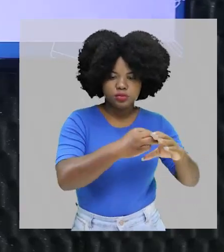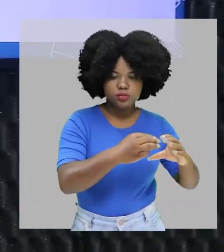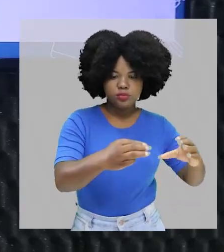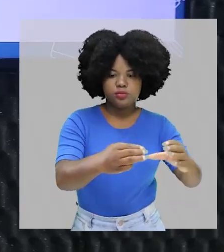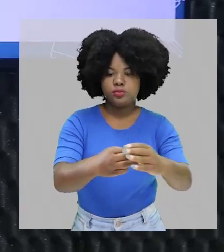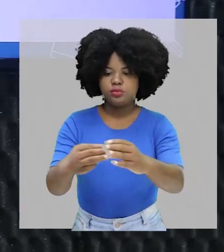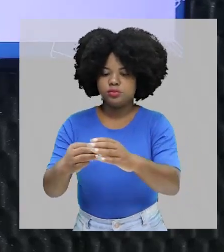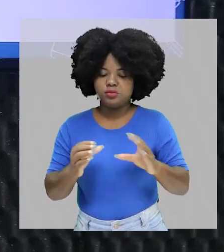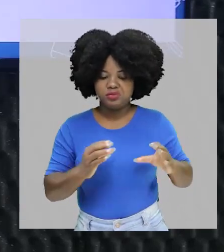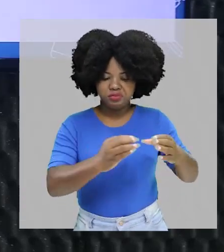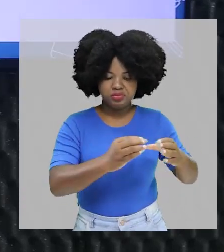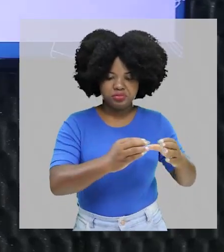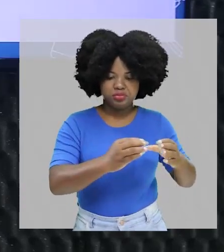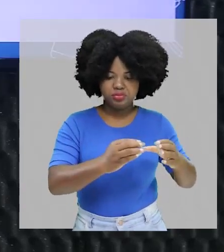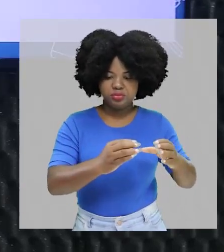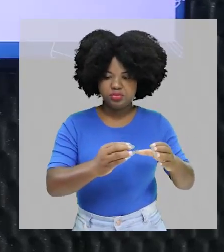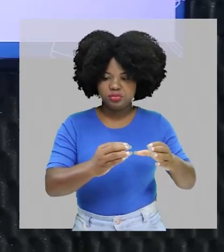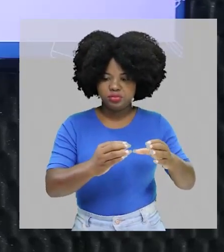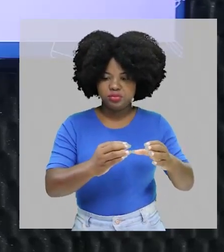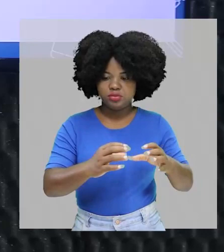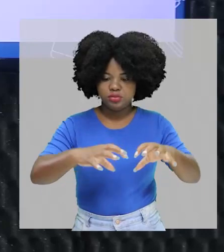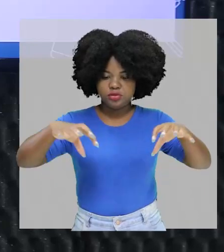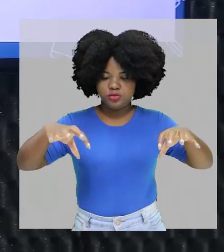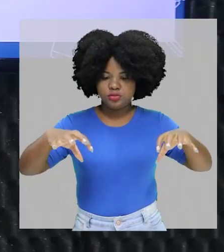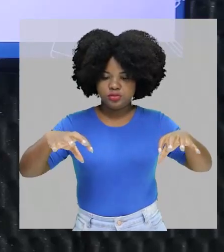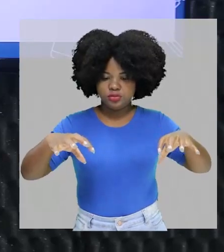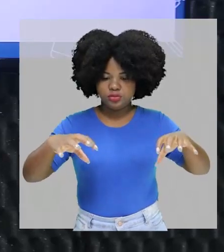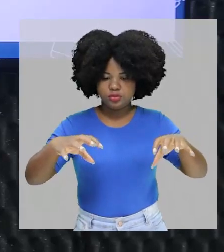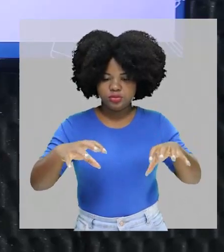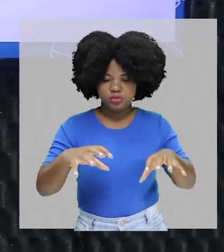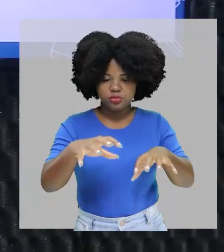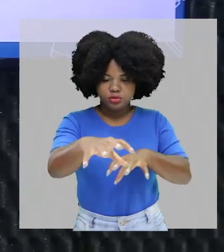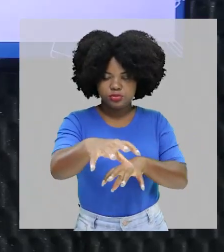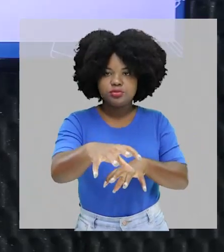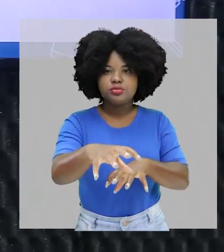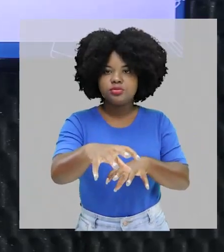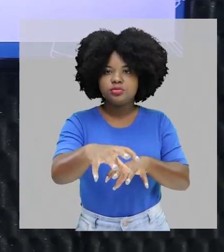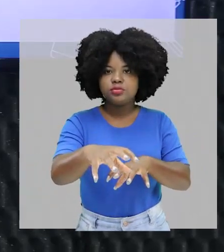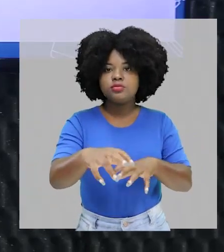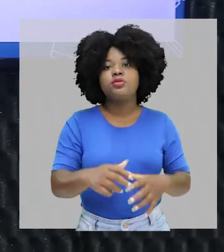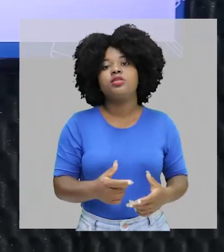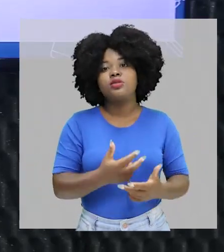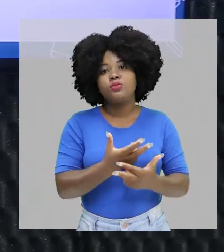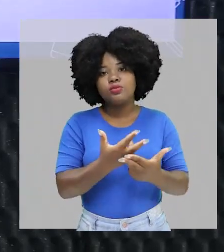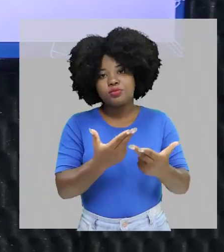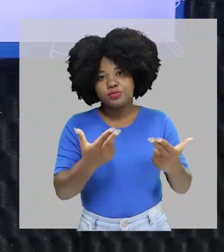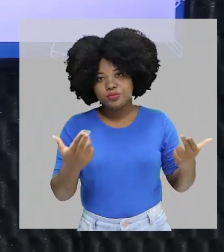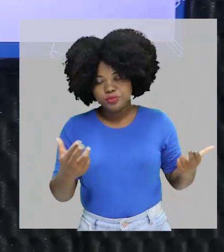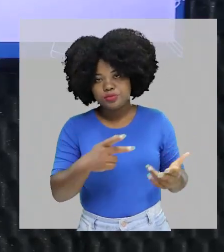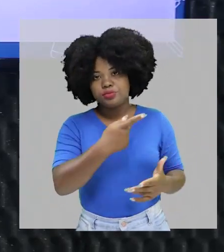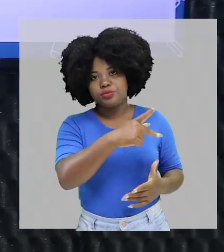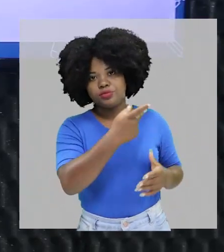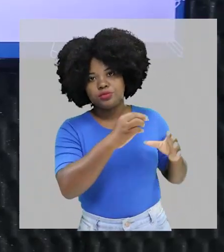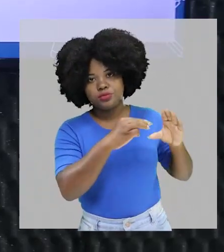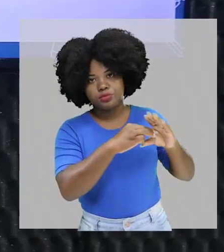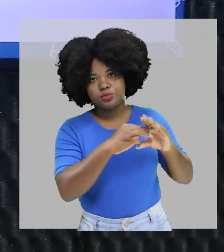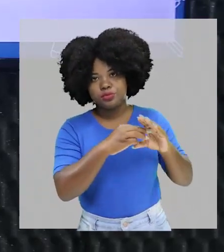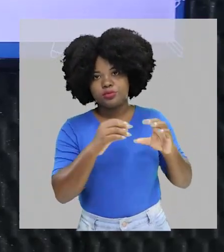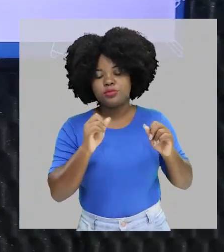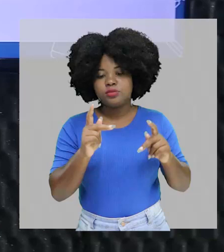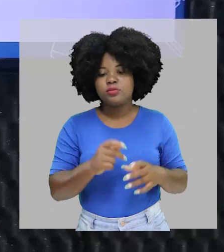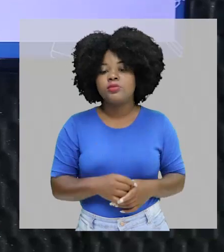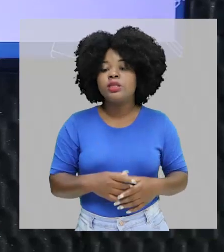ok? Então, a radiação ela vai impedir, ou então vai impedir 100%, ou